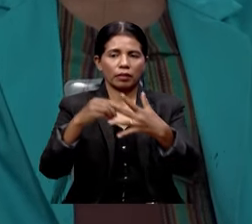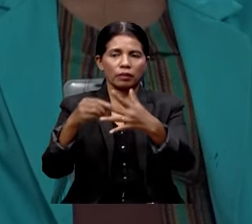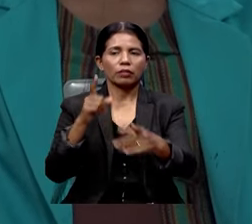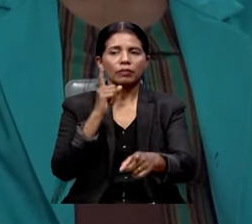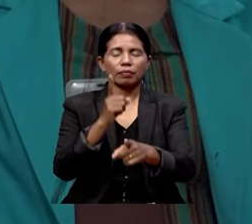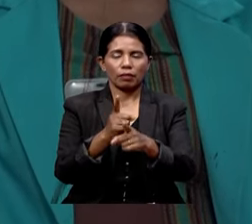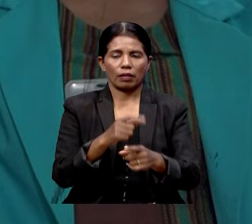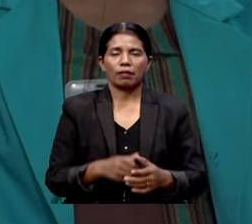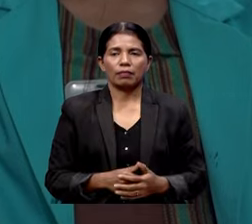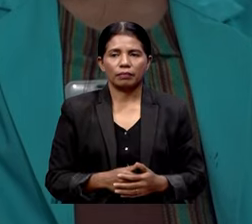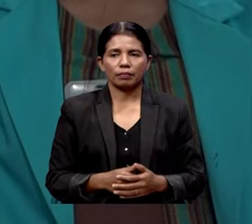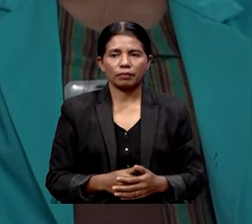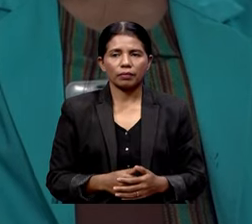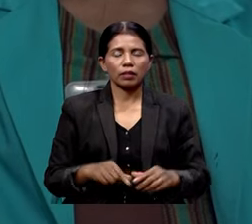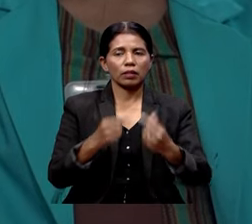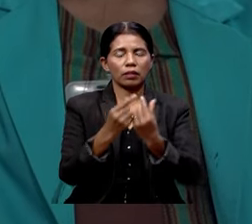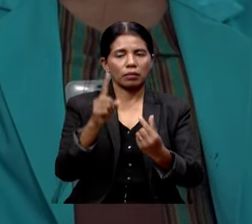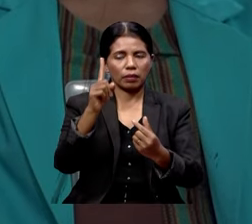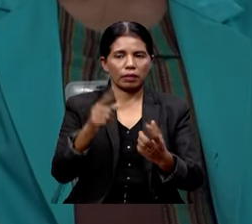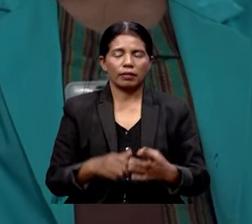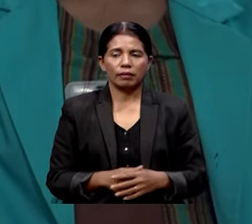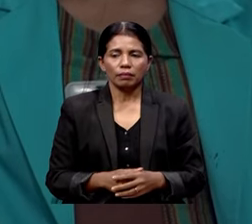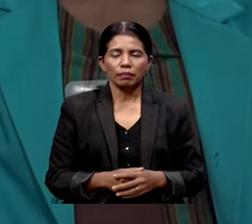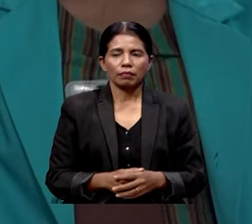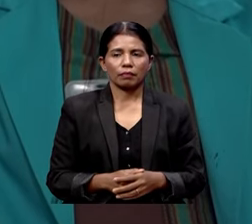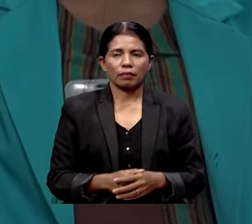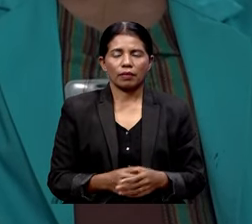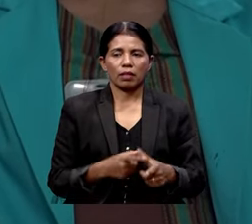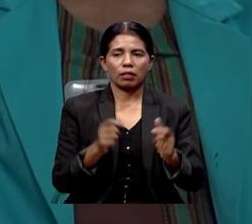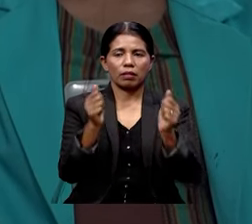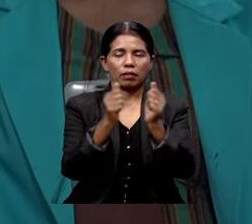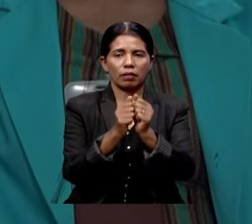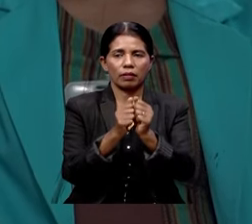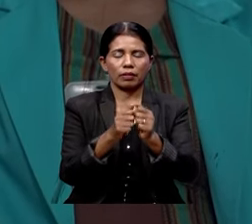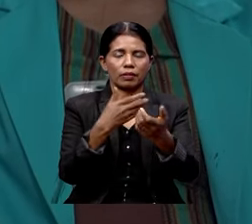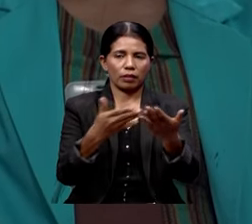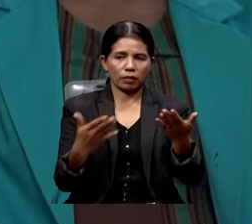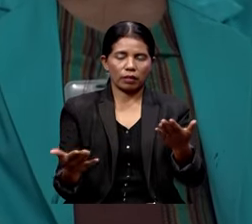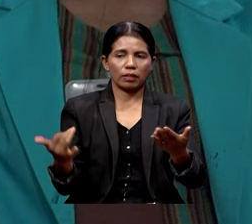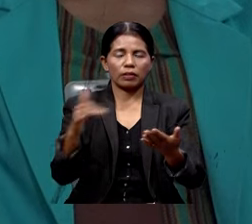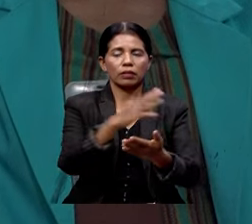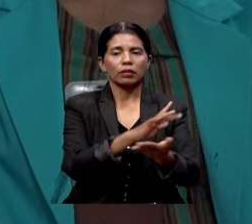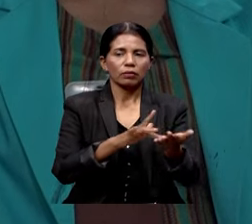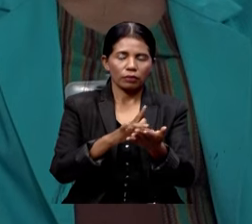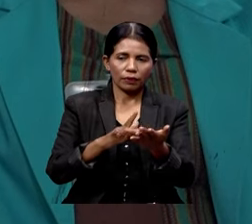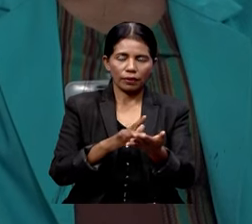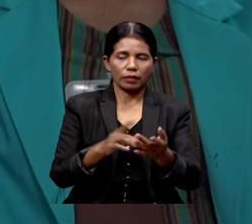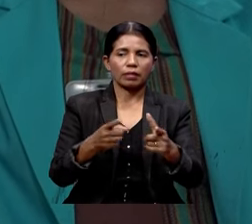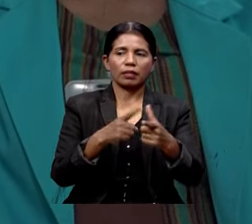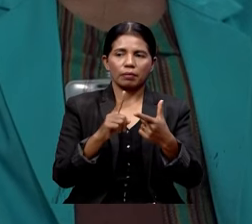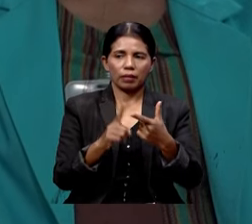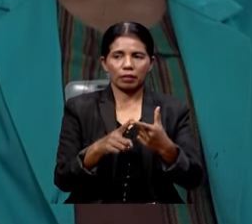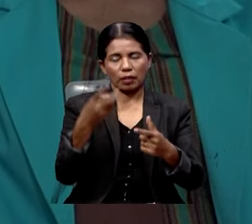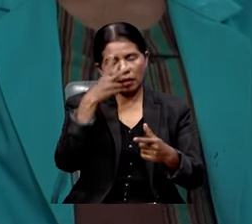ni ne pakoteida ne pakoteida pakoteida ni ya equipamento so ni ay moro mesti depois